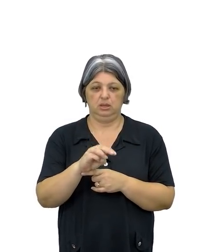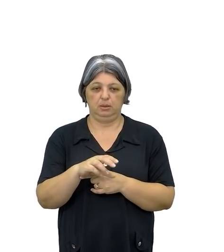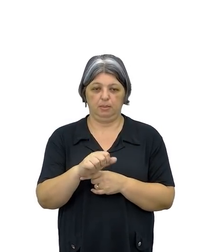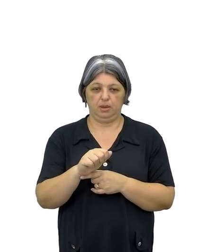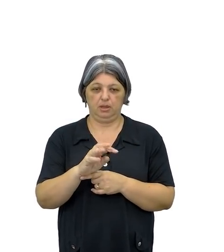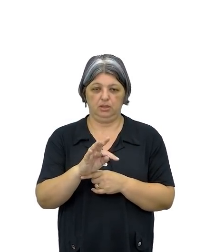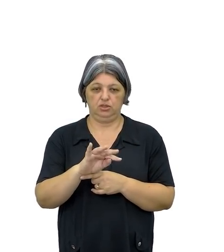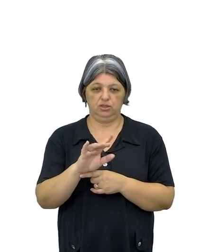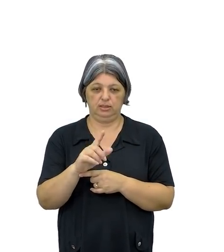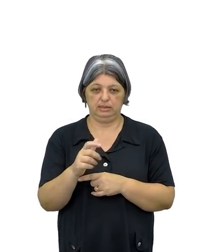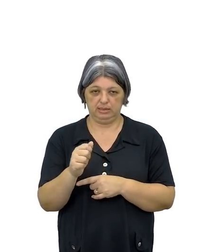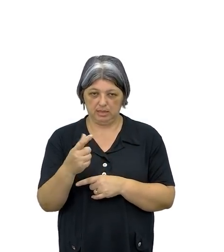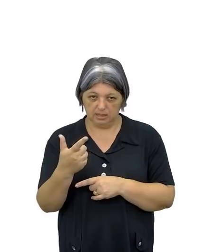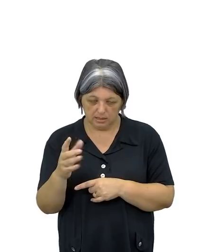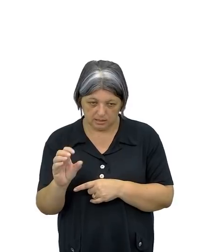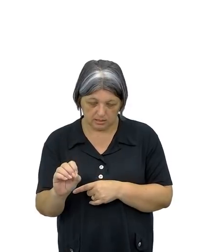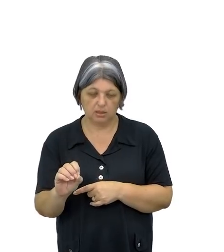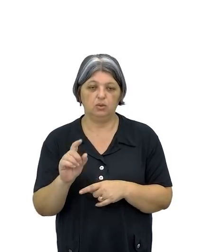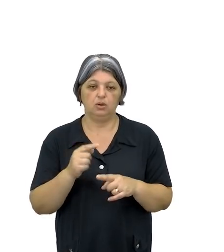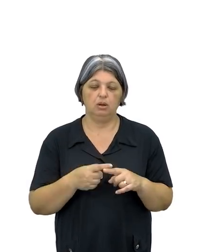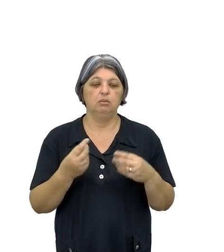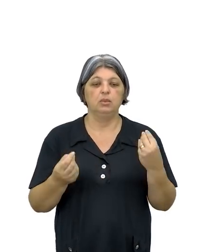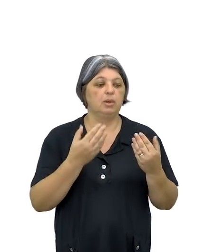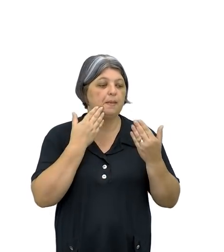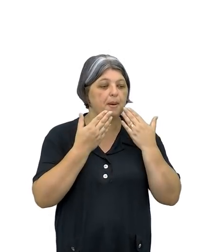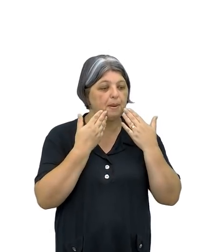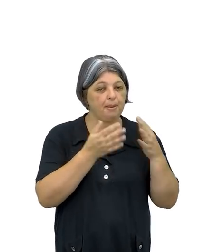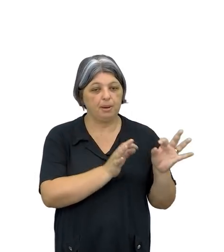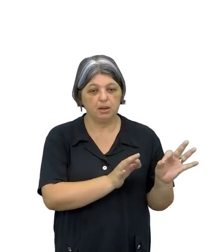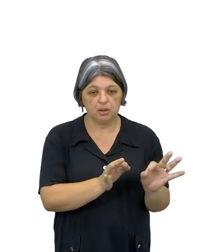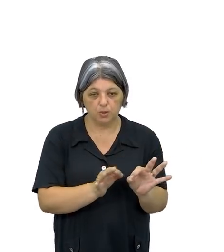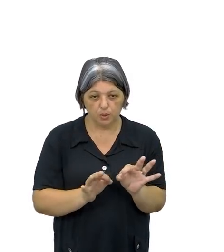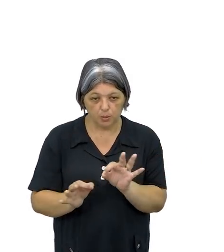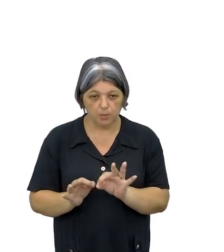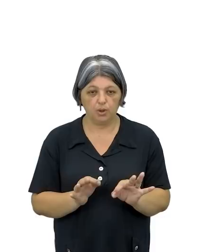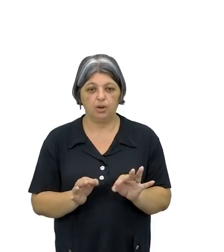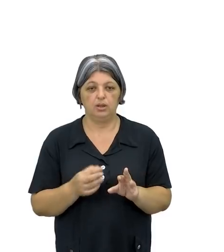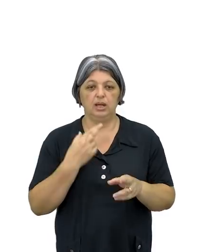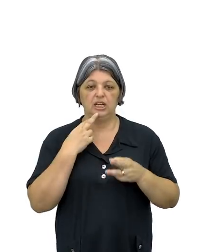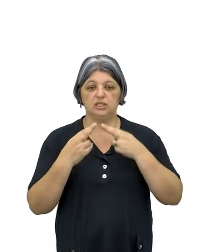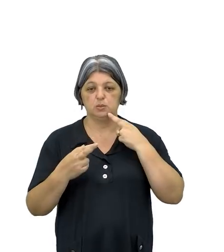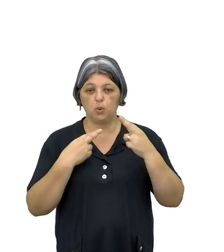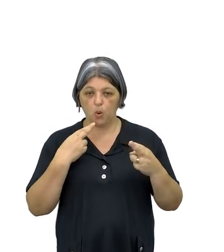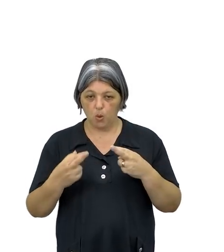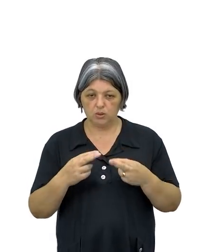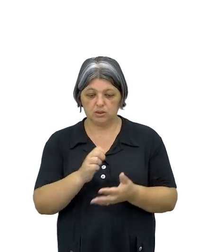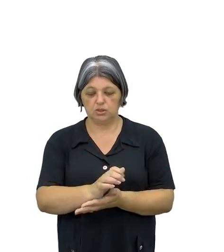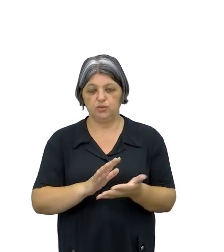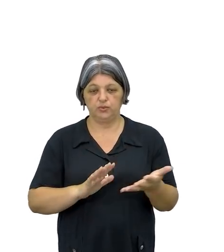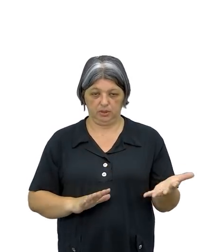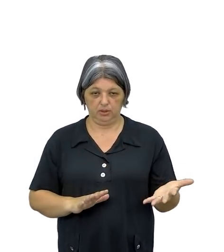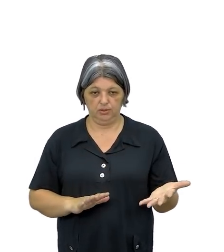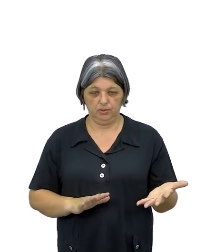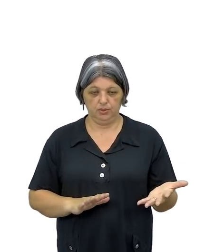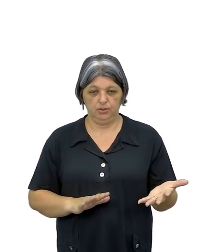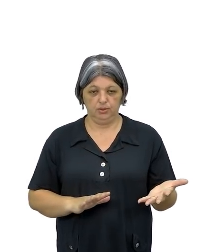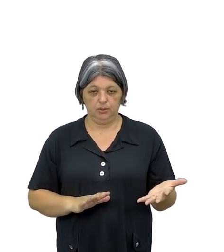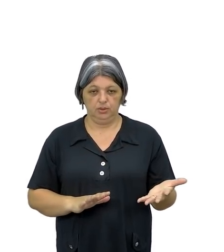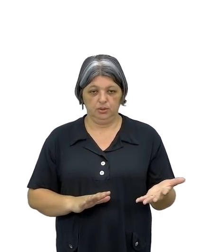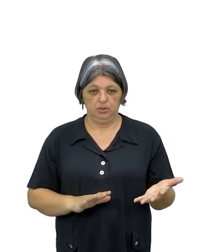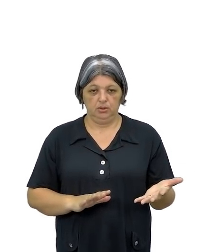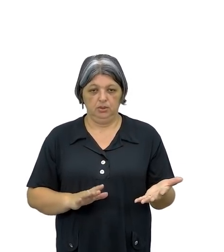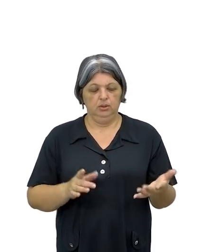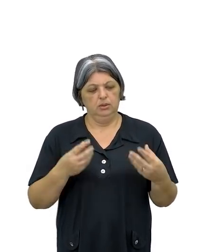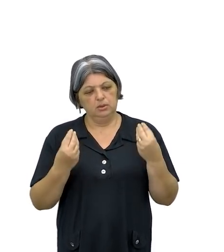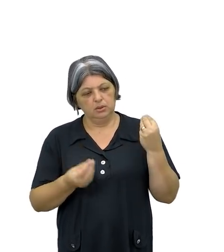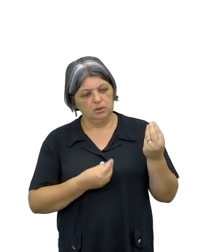alunos, né, depois que eles conversaram, depois que eles elaboraram as suas respostas para as atividades, né, que eu dê voz para eles,